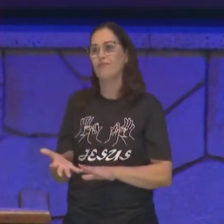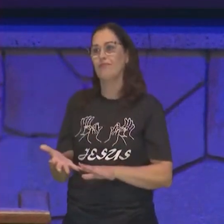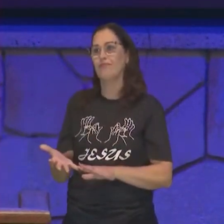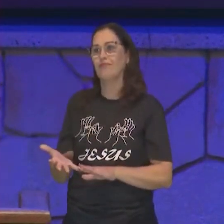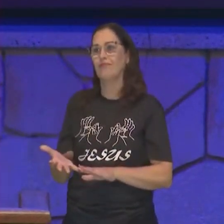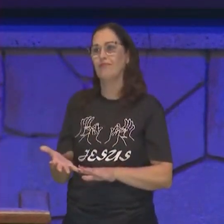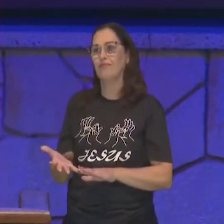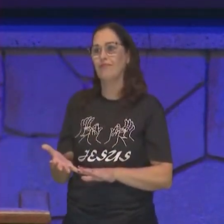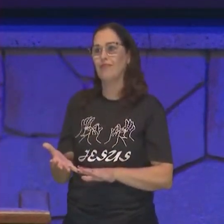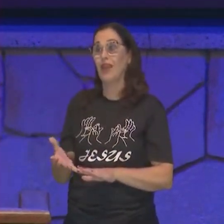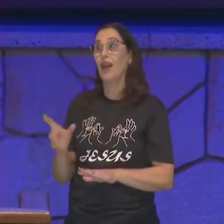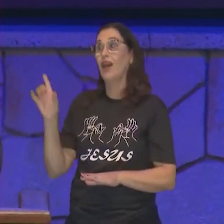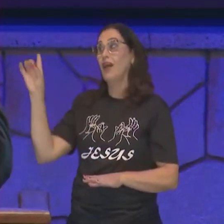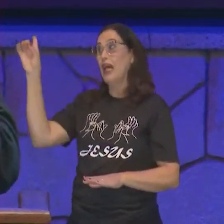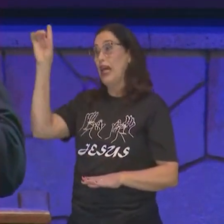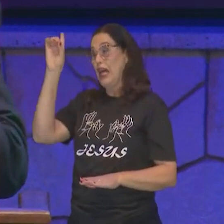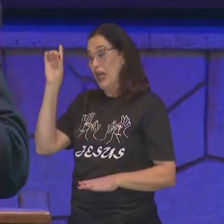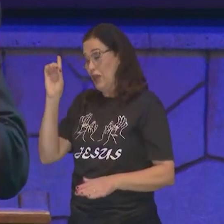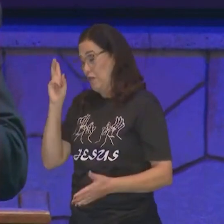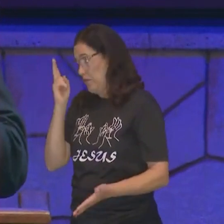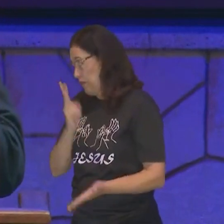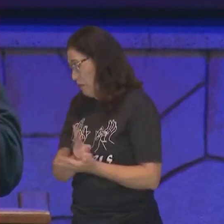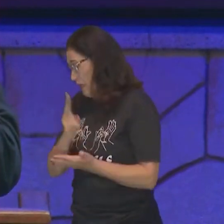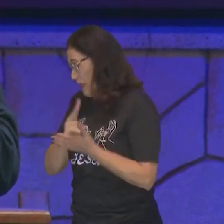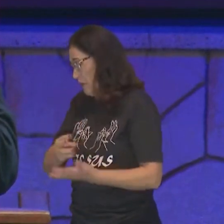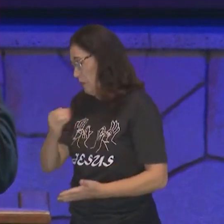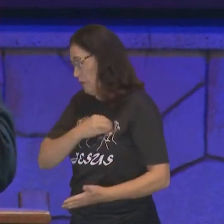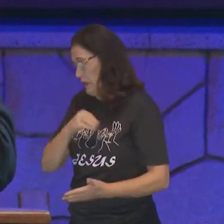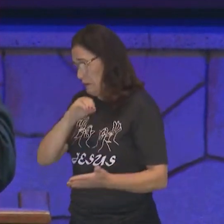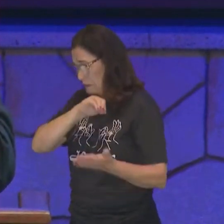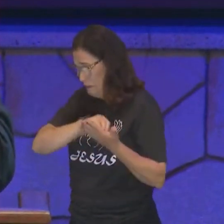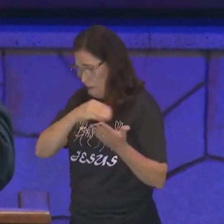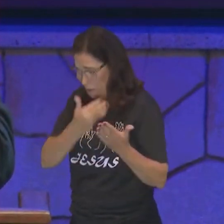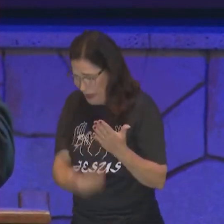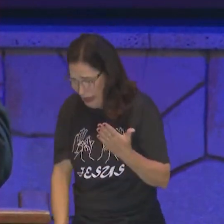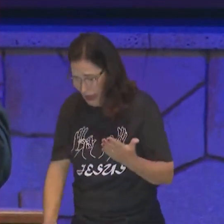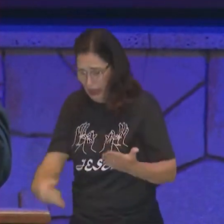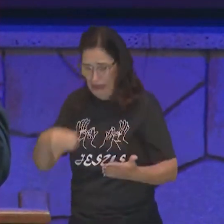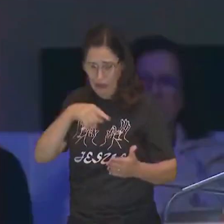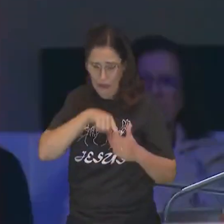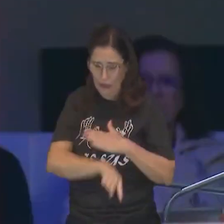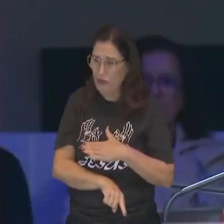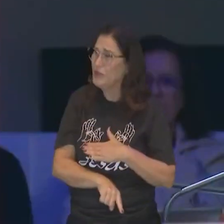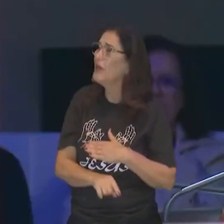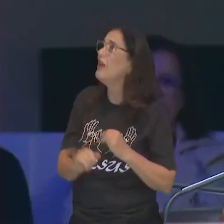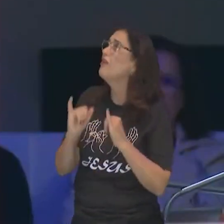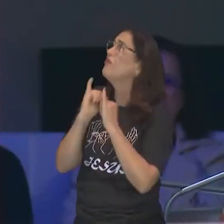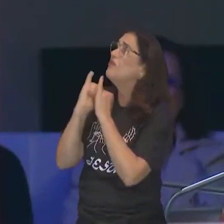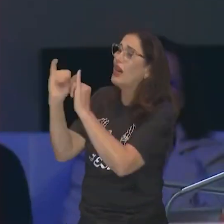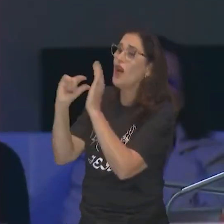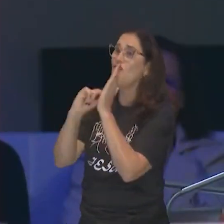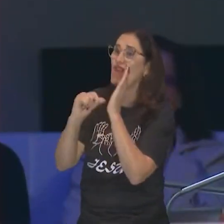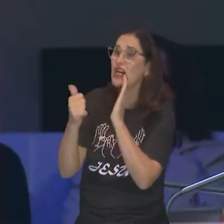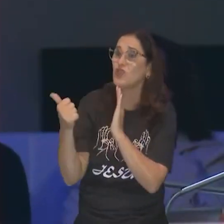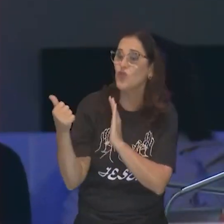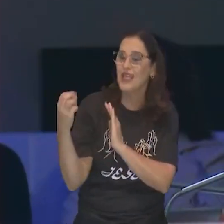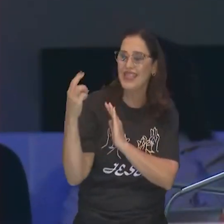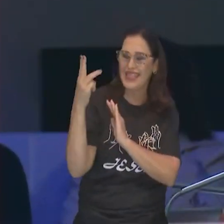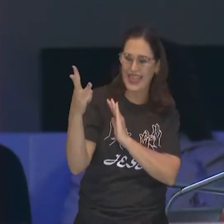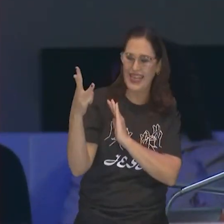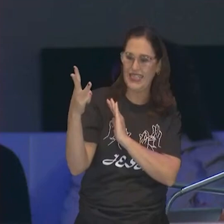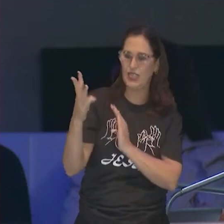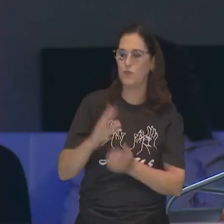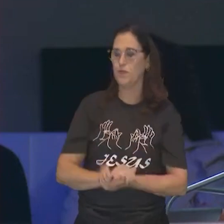queda, mesmo no pecado, mesmo no fundo do poço moral e espiritual, ele disse então no verso 13,